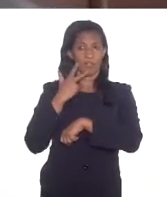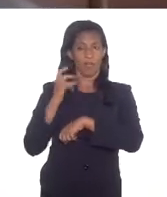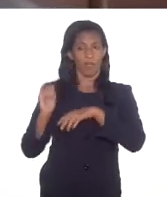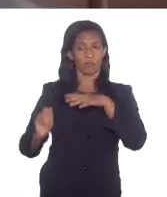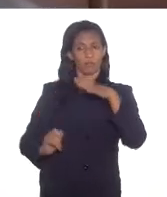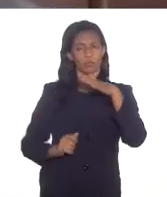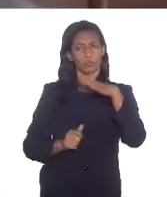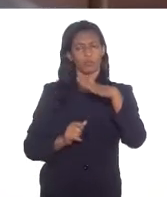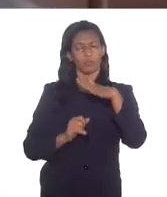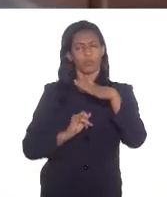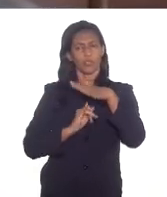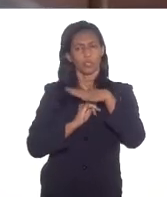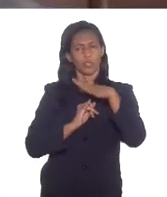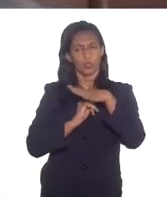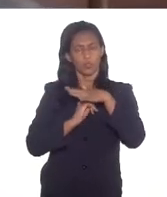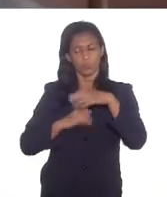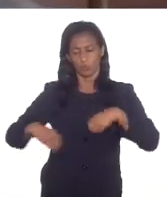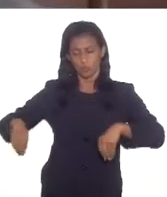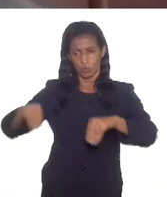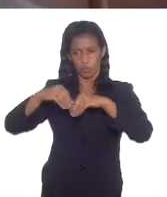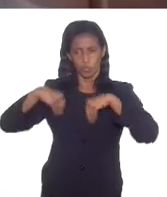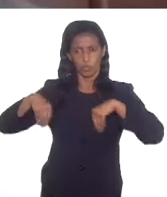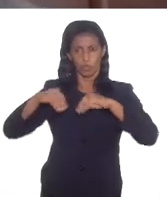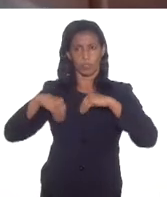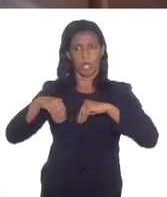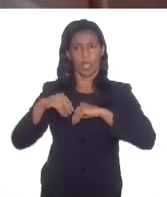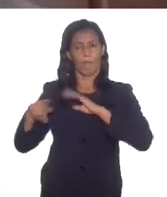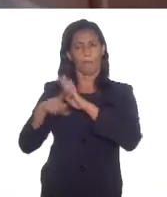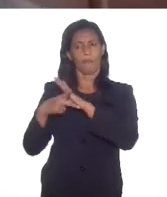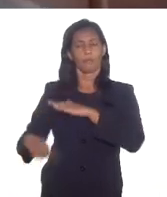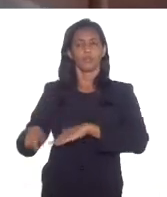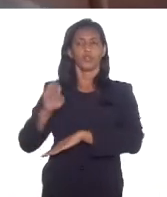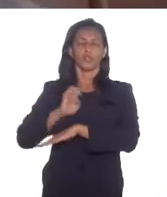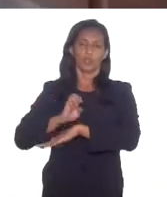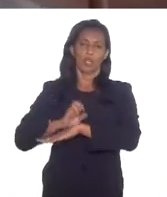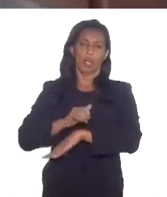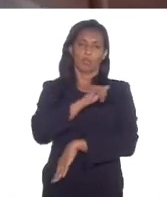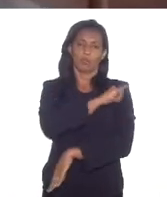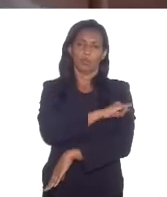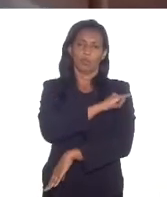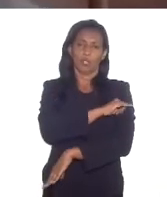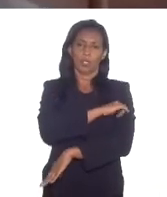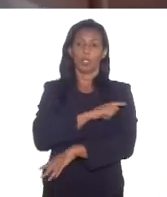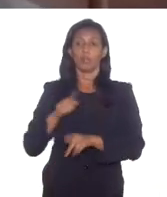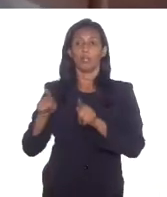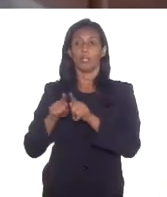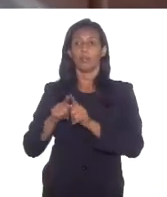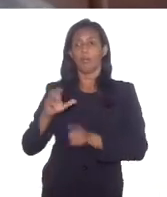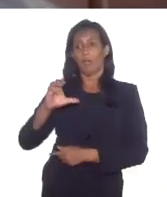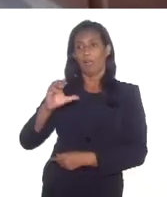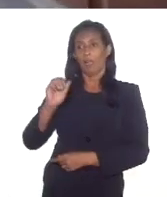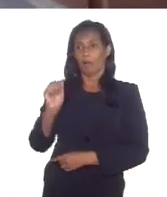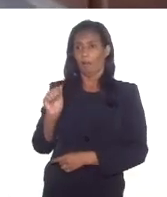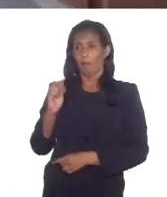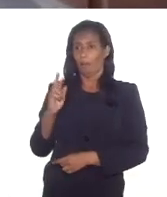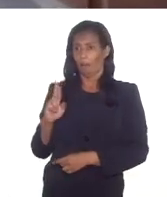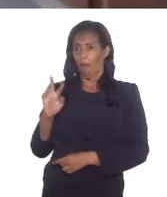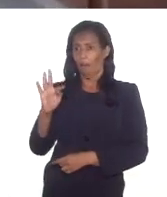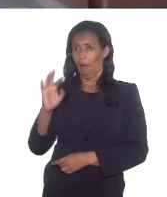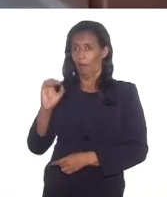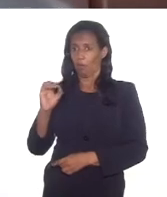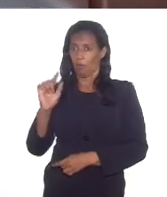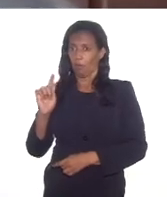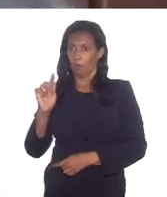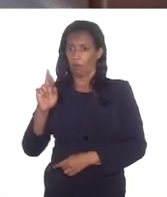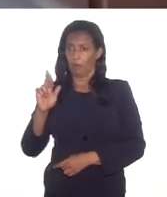essa autarquia importante aqui no estado do Rio de Janeiro, o Instituto de Terras e Cartografia do Estado, né, se encontra, deputado